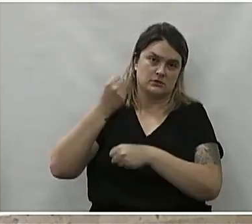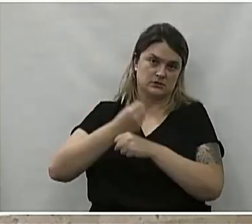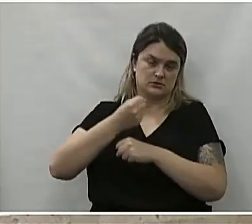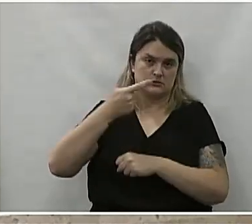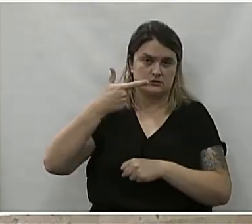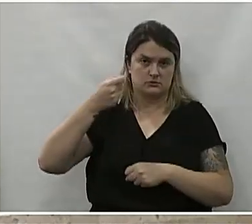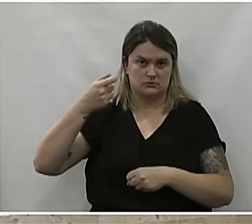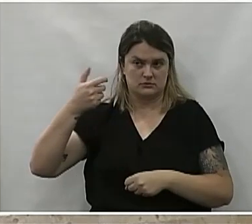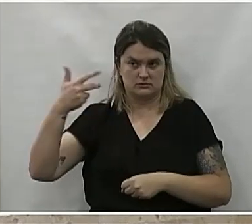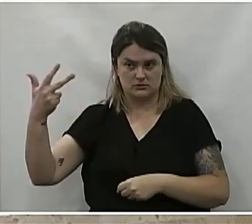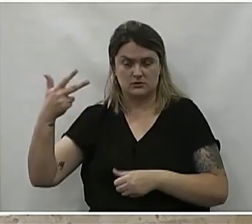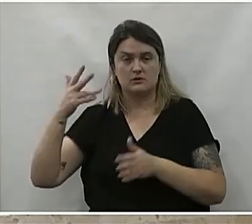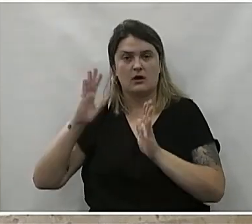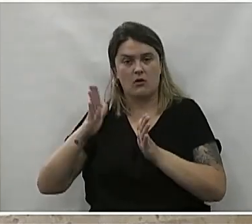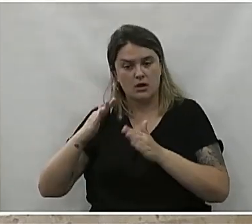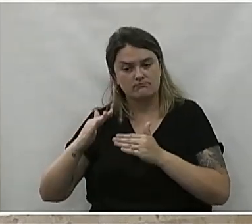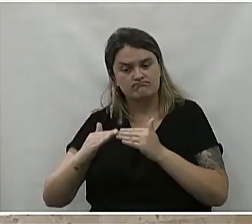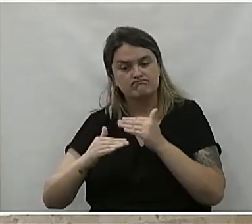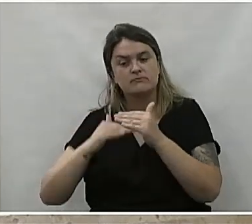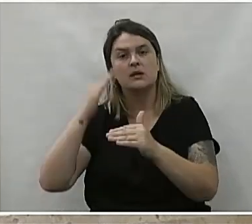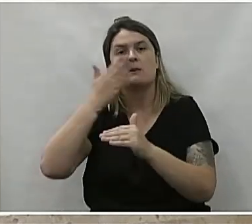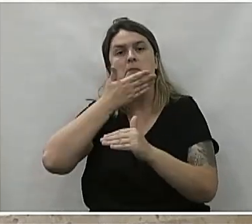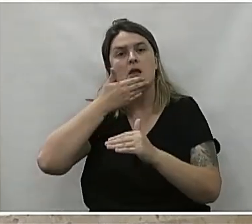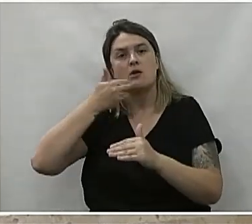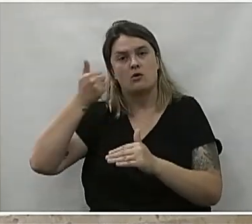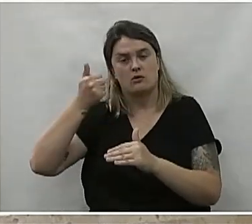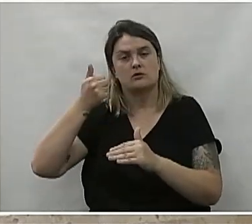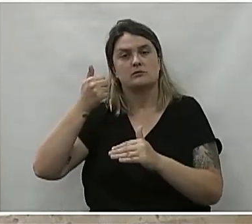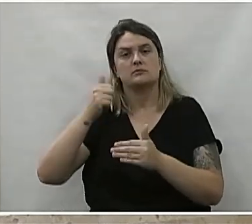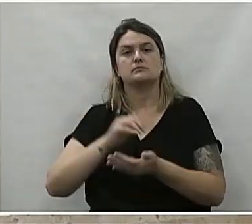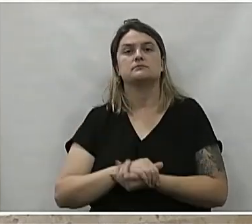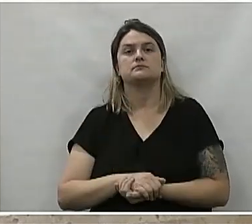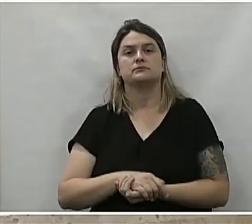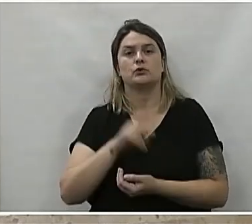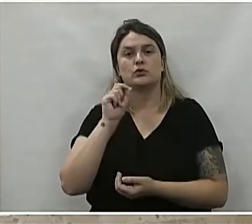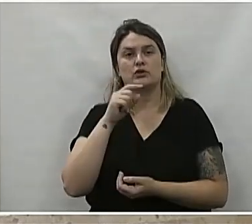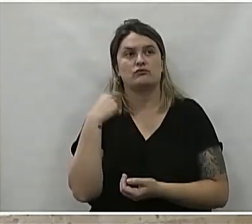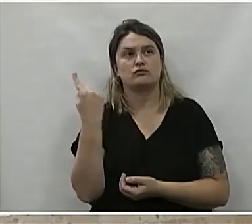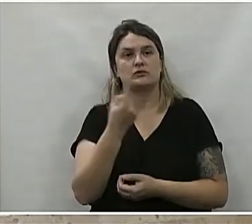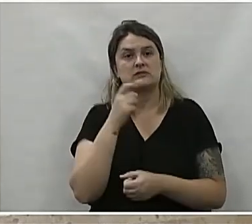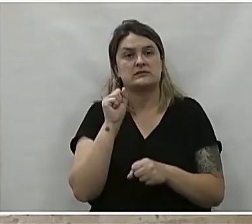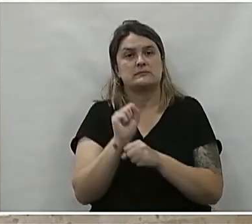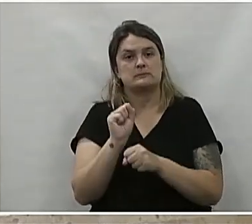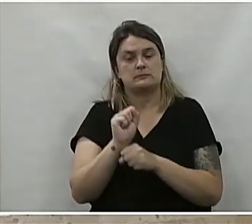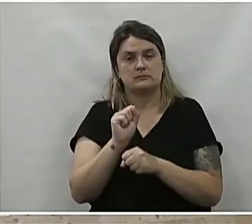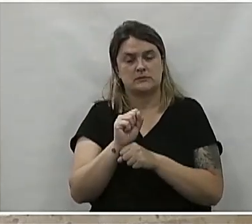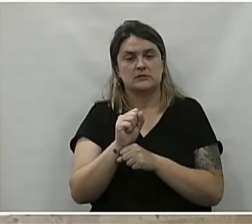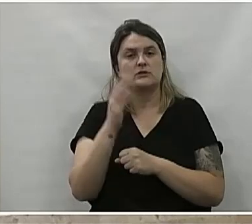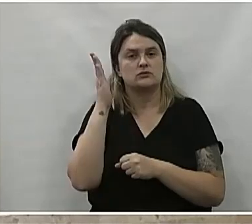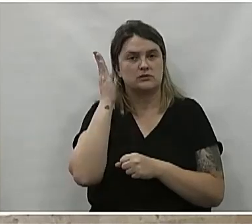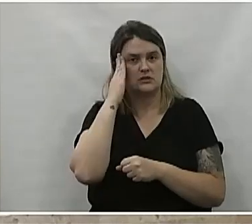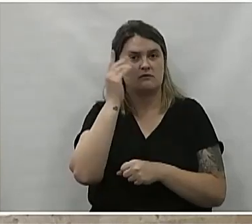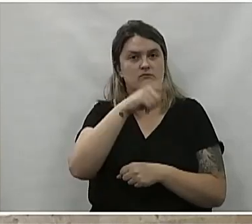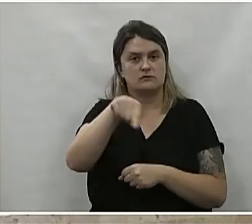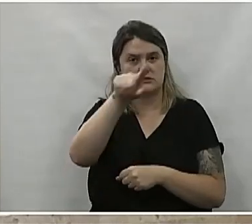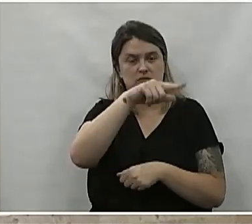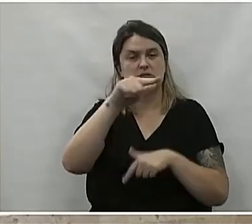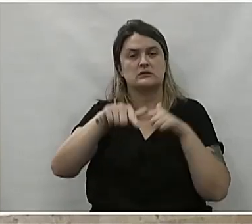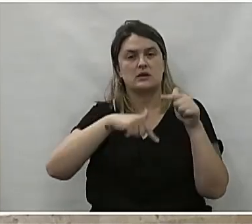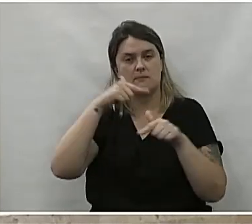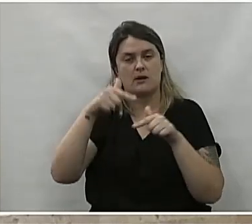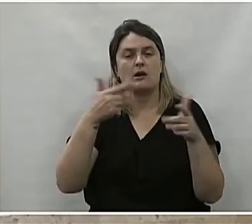E deu Uma melhorada Gradual É isso que a gente Espera Eu sei que estão Trabalhando